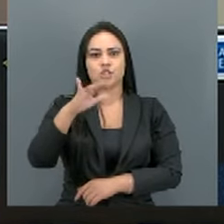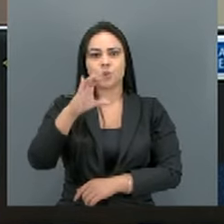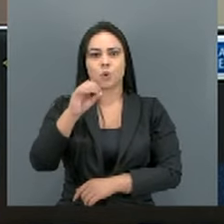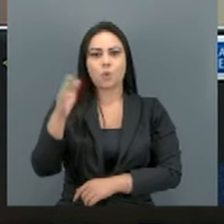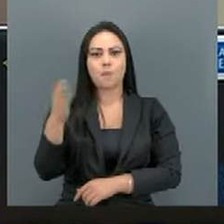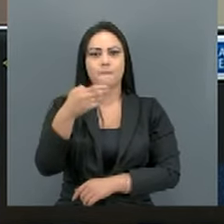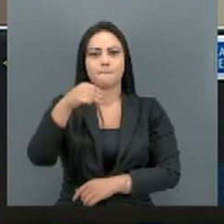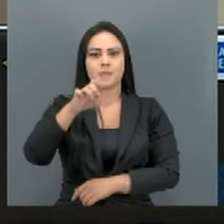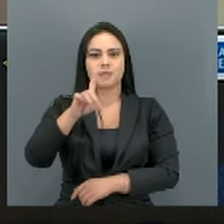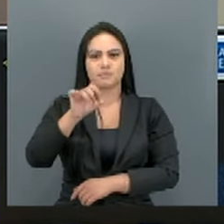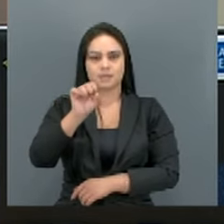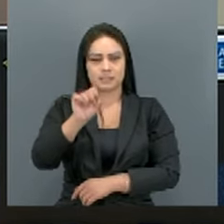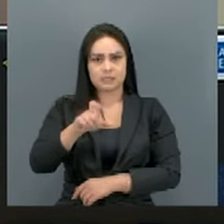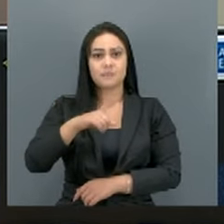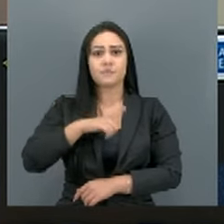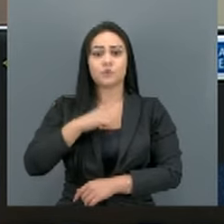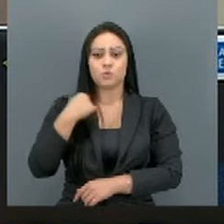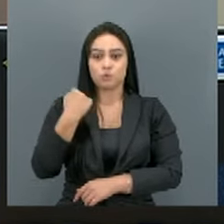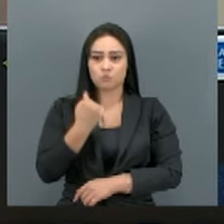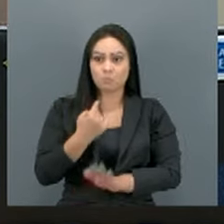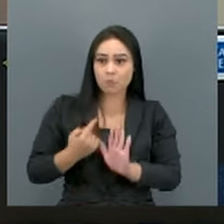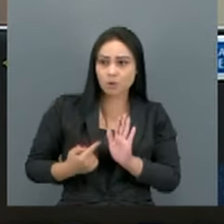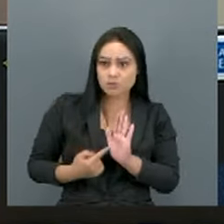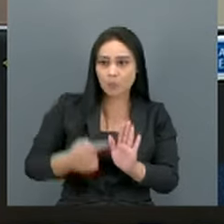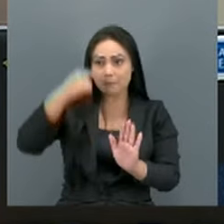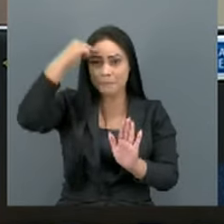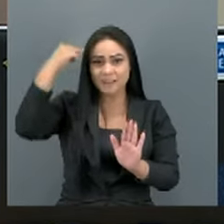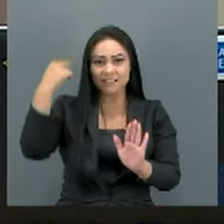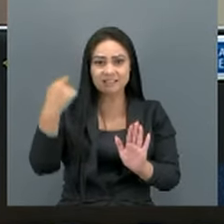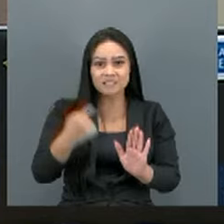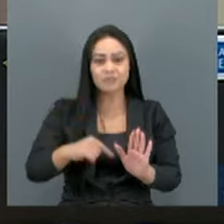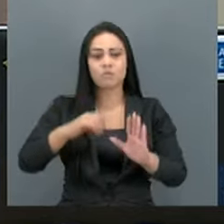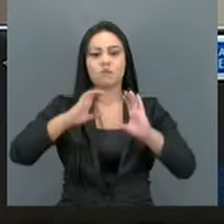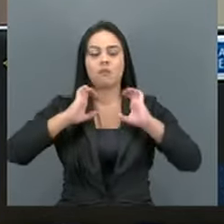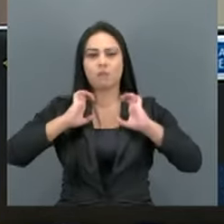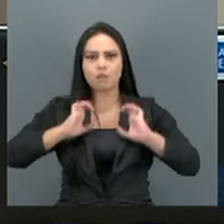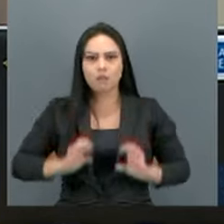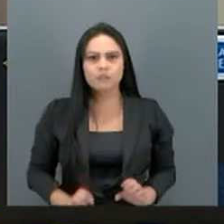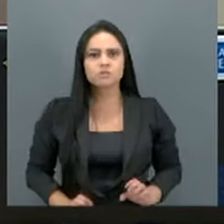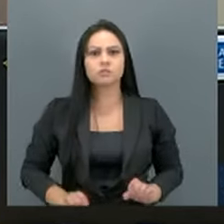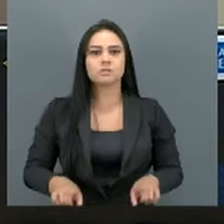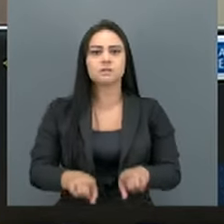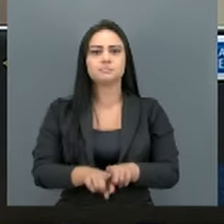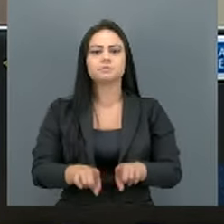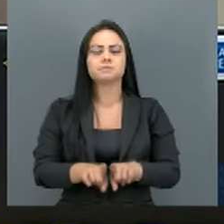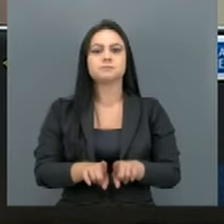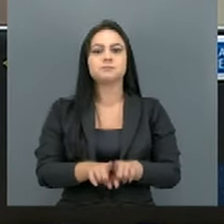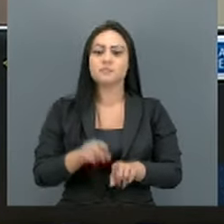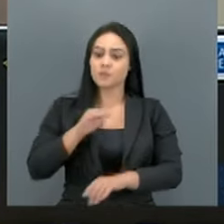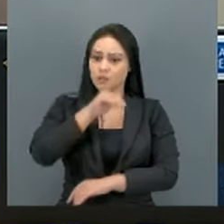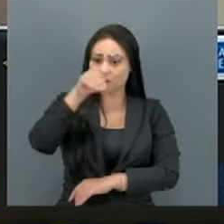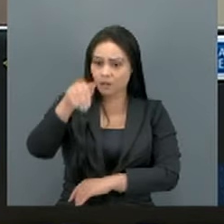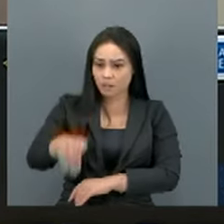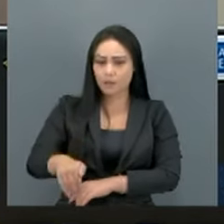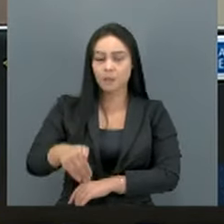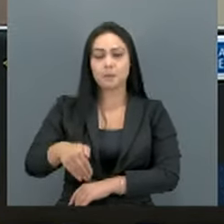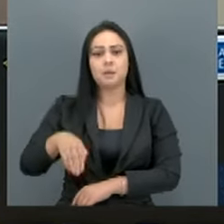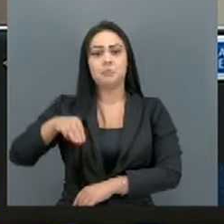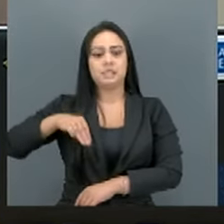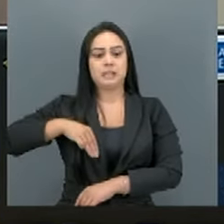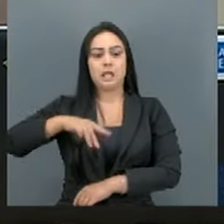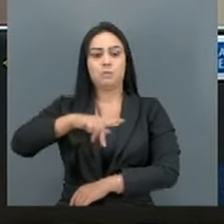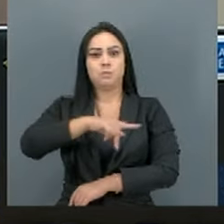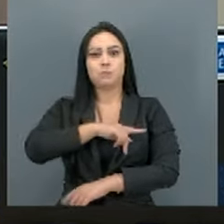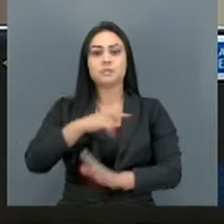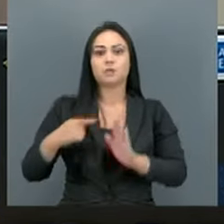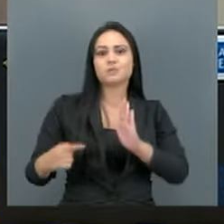que nos colocaram na obrigação moral, ética e do mandato de ir ao Ministério Público Federal denunciar o